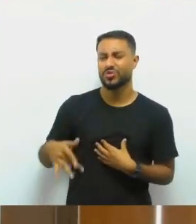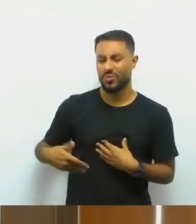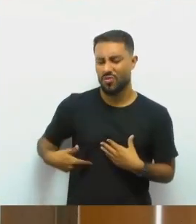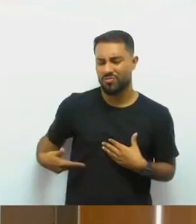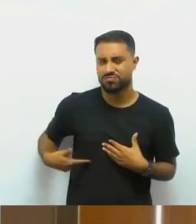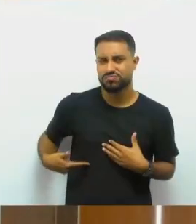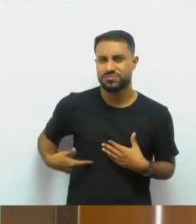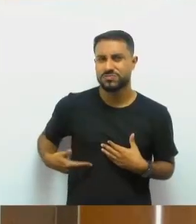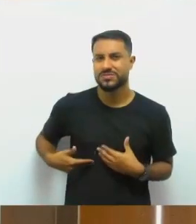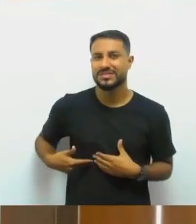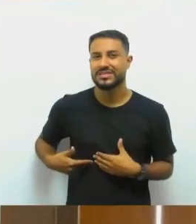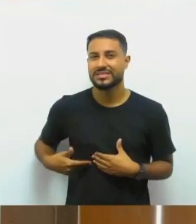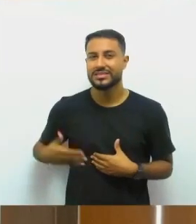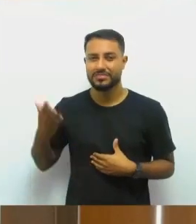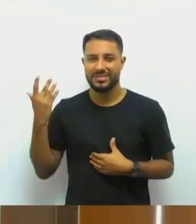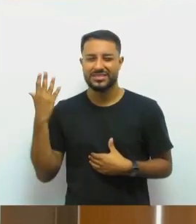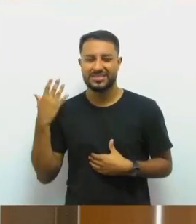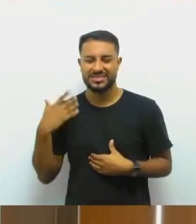médico.